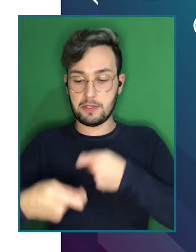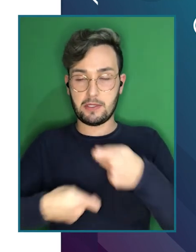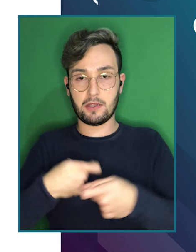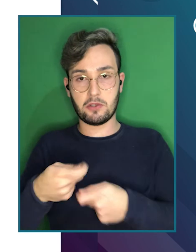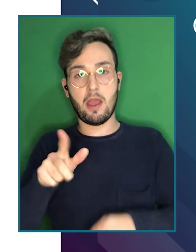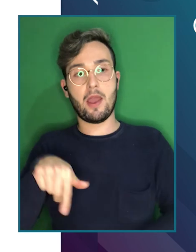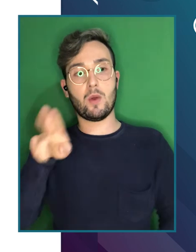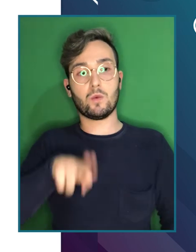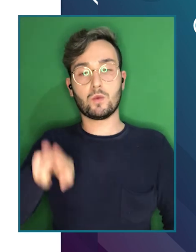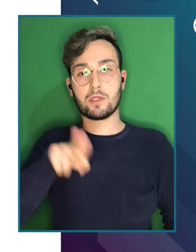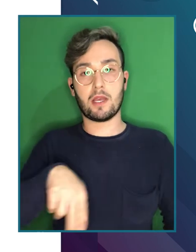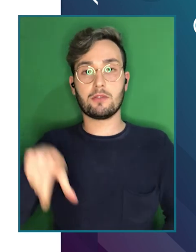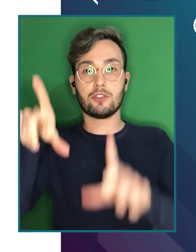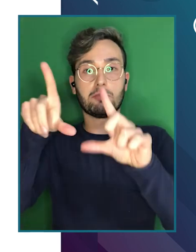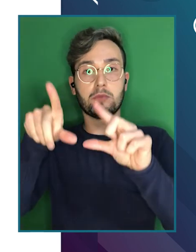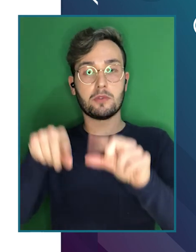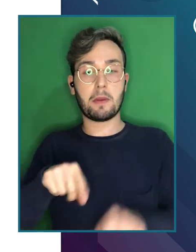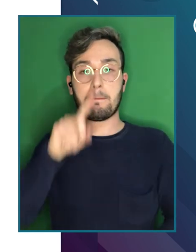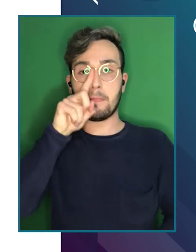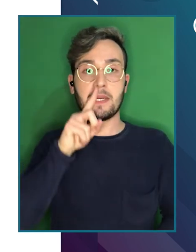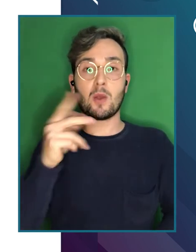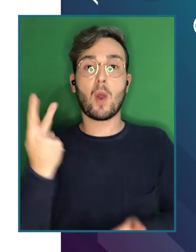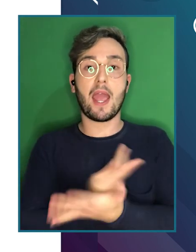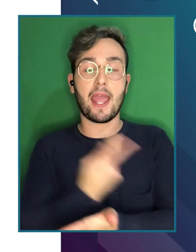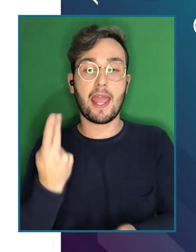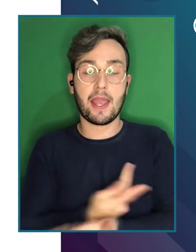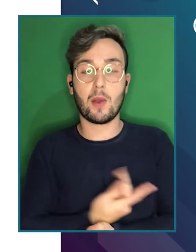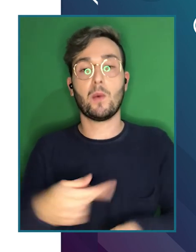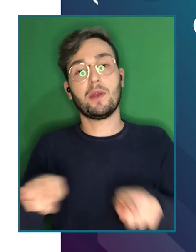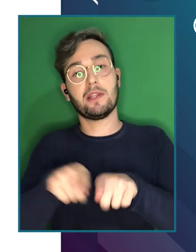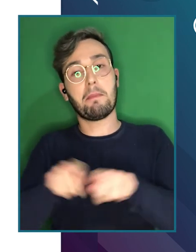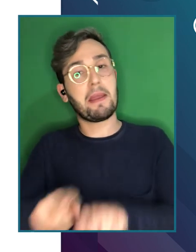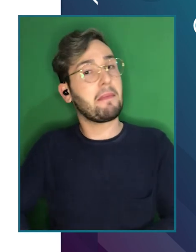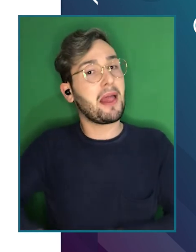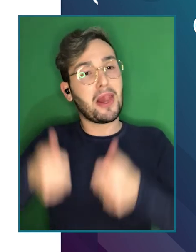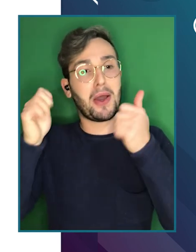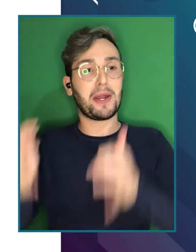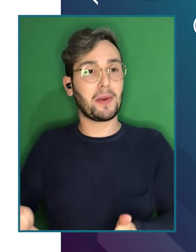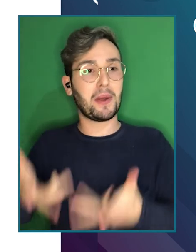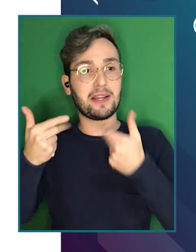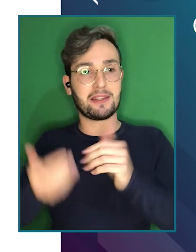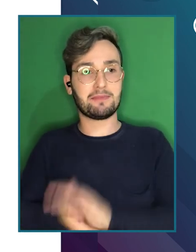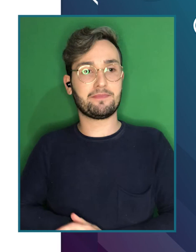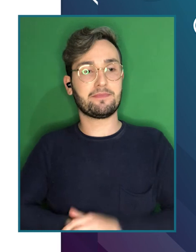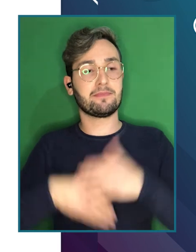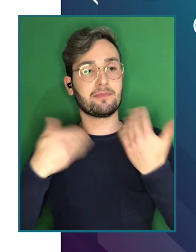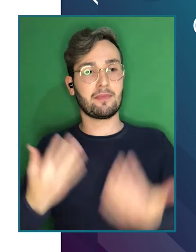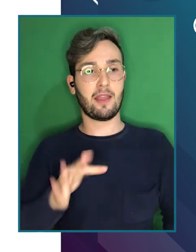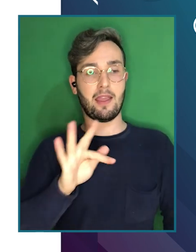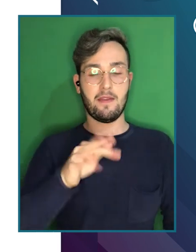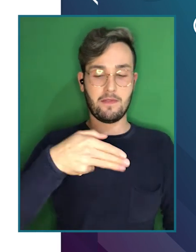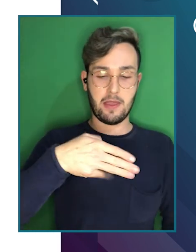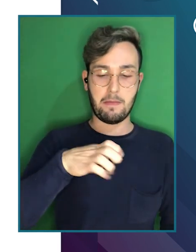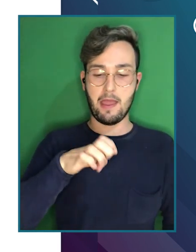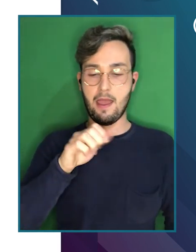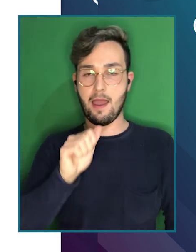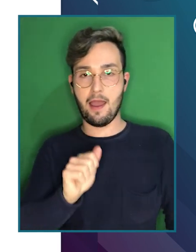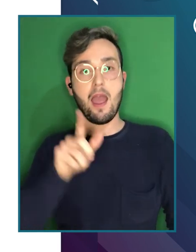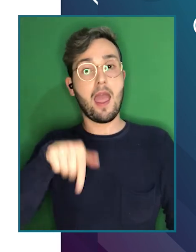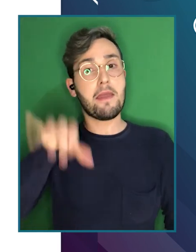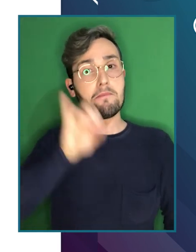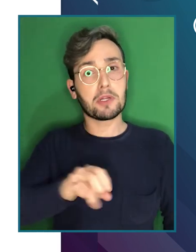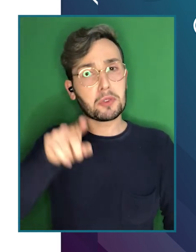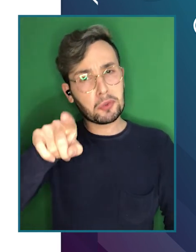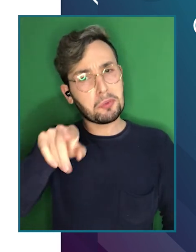procedimentos administrativos é usado para diminuir os riscos de erros e aumentar a qualidade. O FEMEA é mais uma